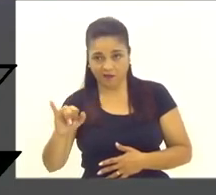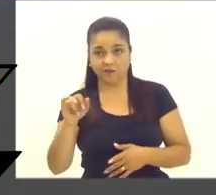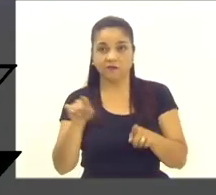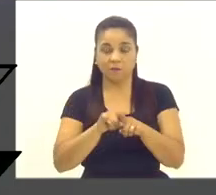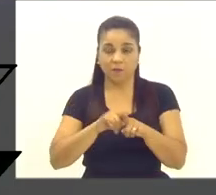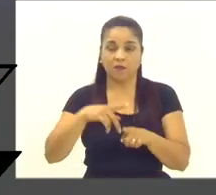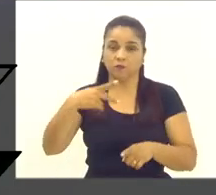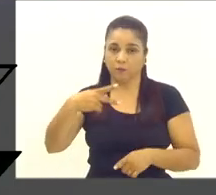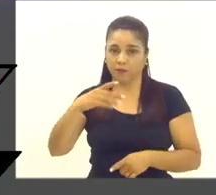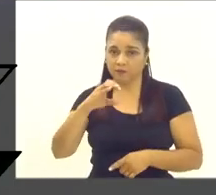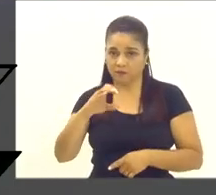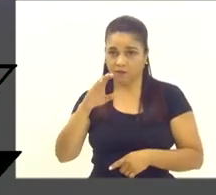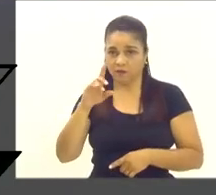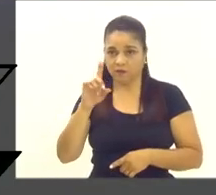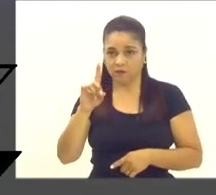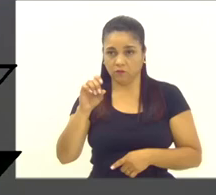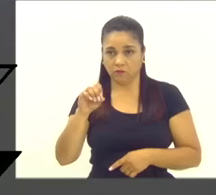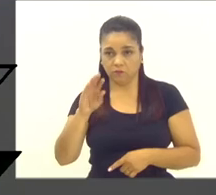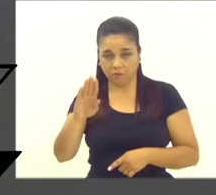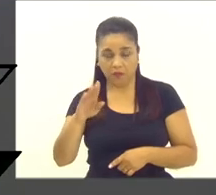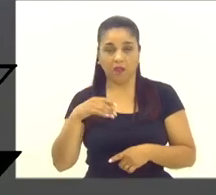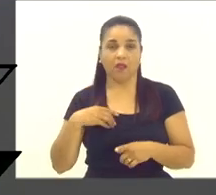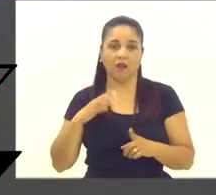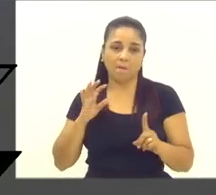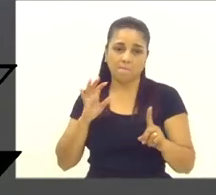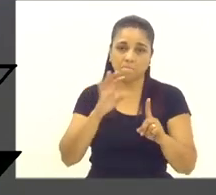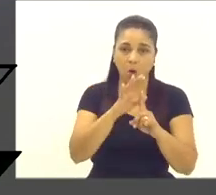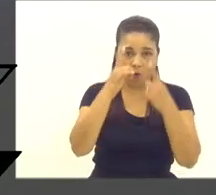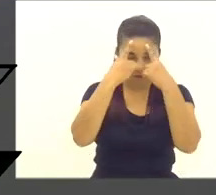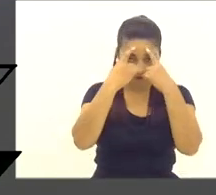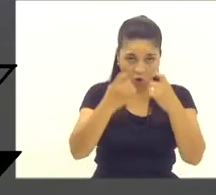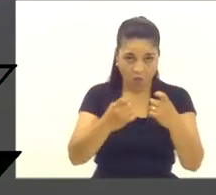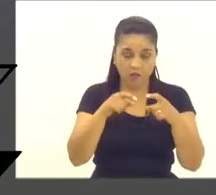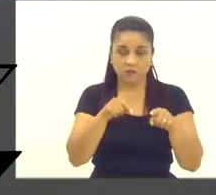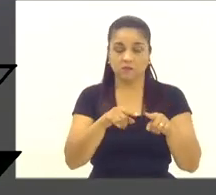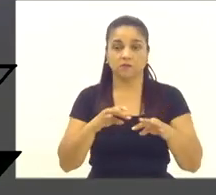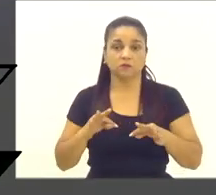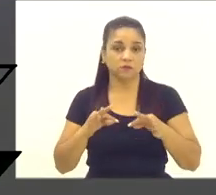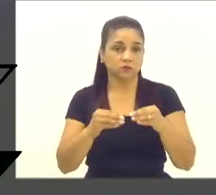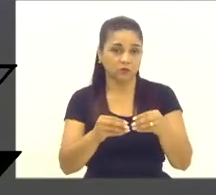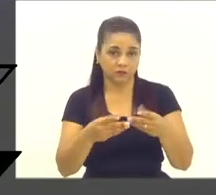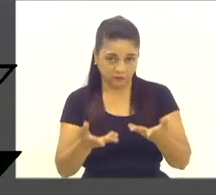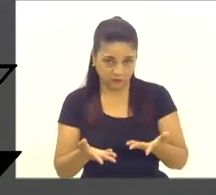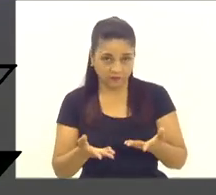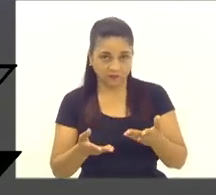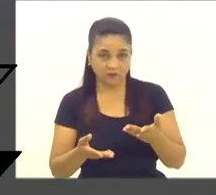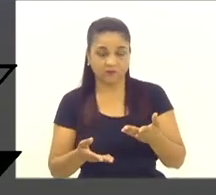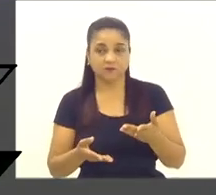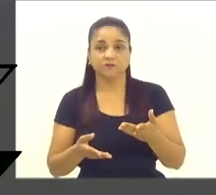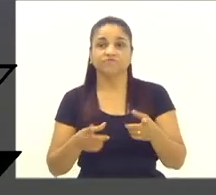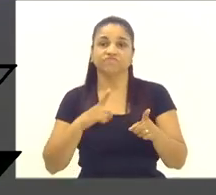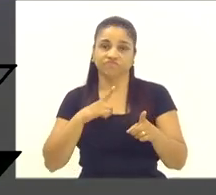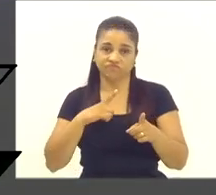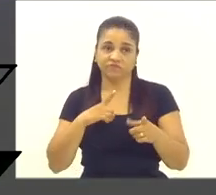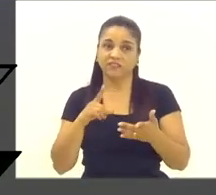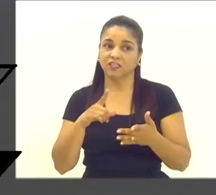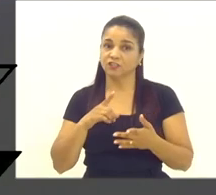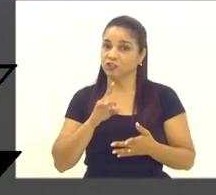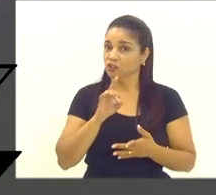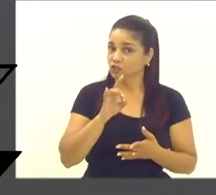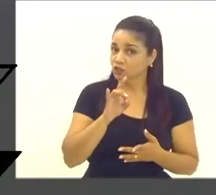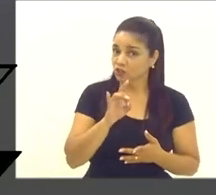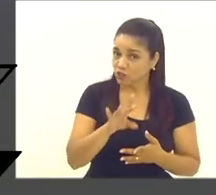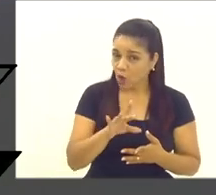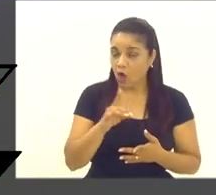atacadas digamos nominalmente e entre elas tá a professora é isso né você vê que não são só deputadas